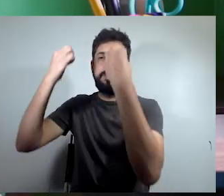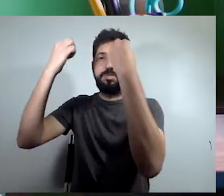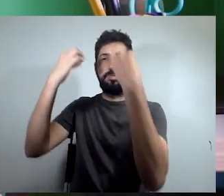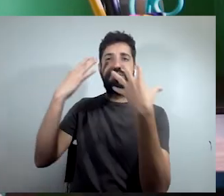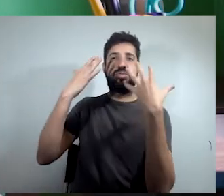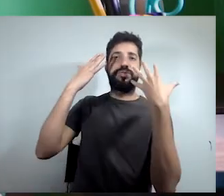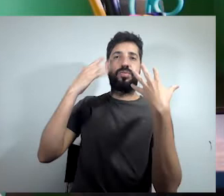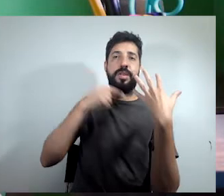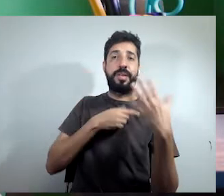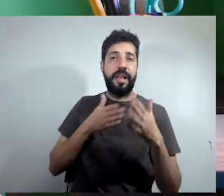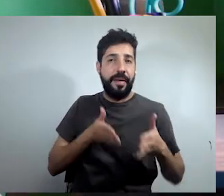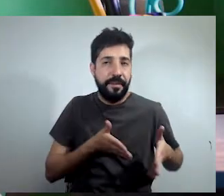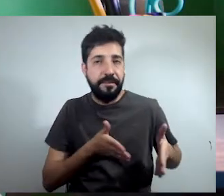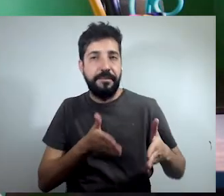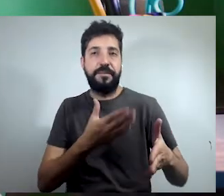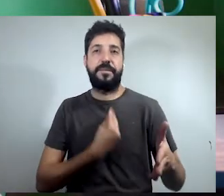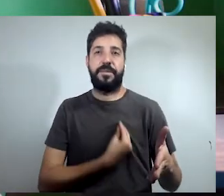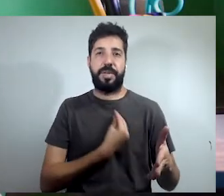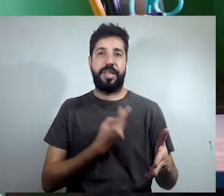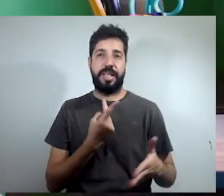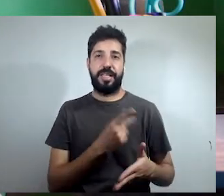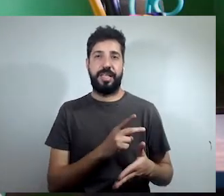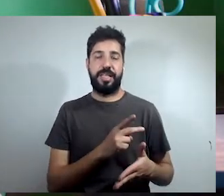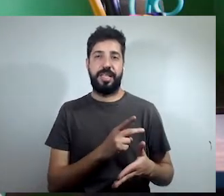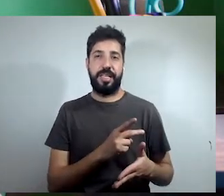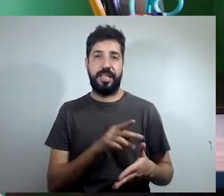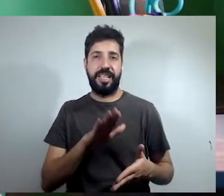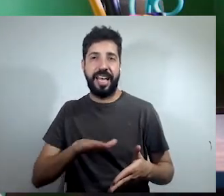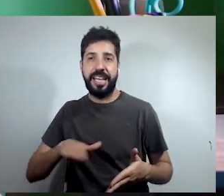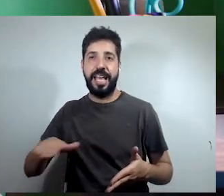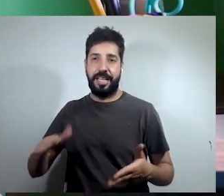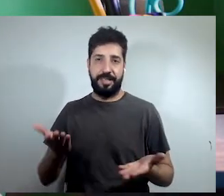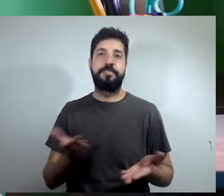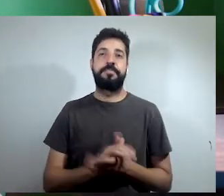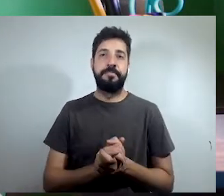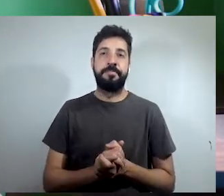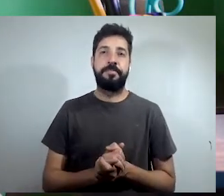para ele seguir a caminhada dele como criança.